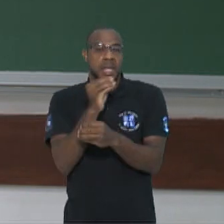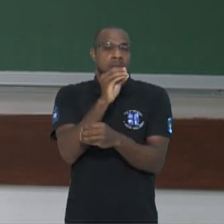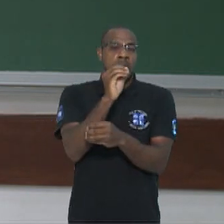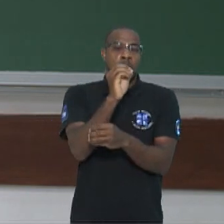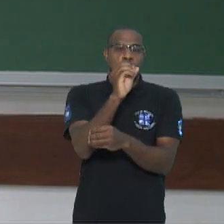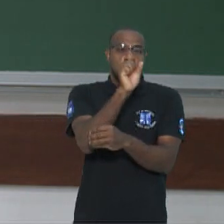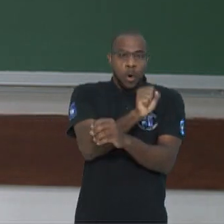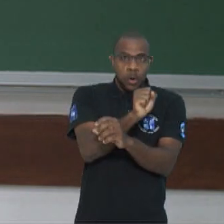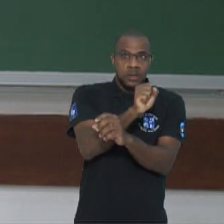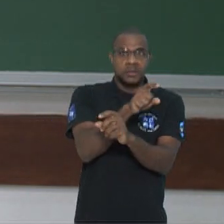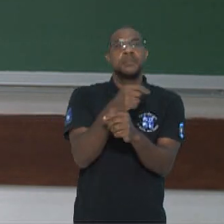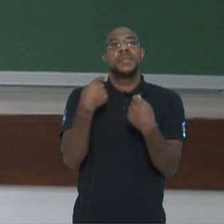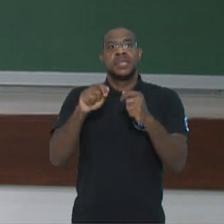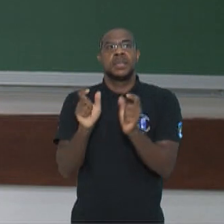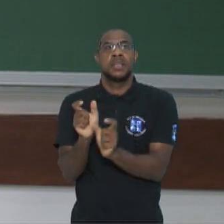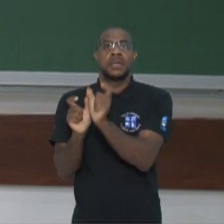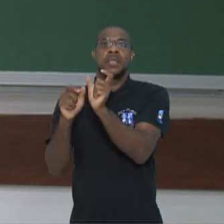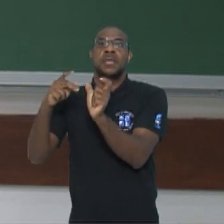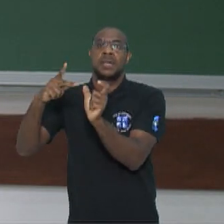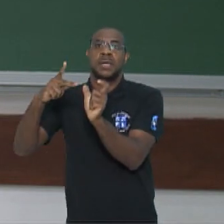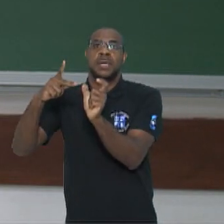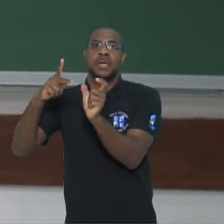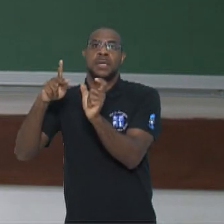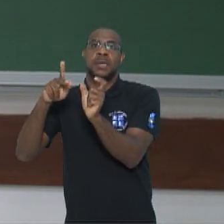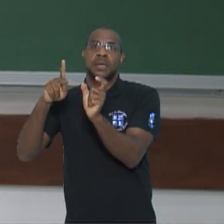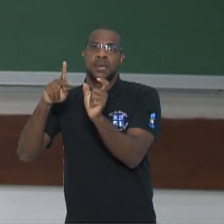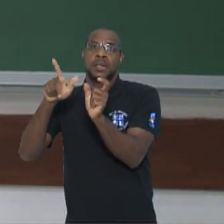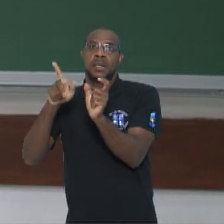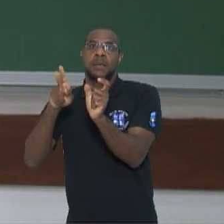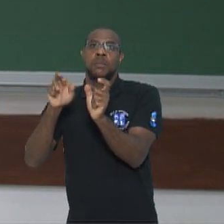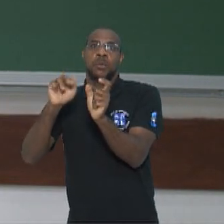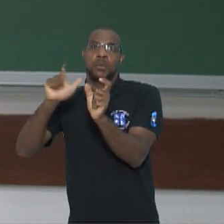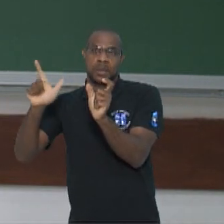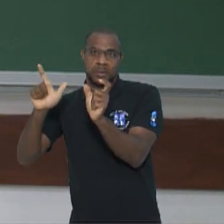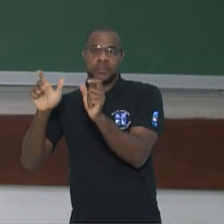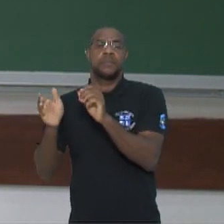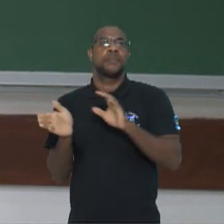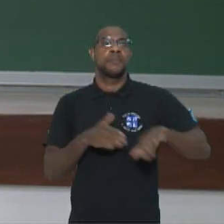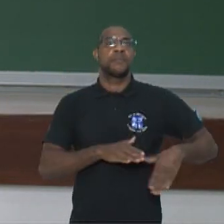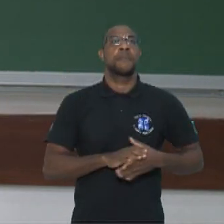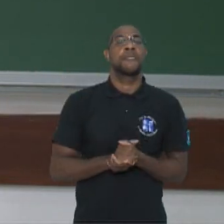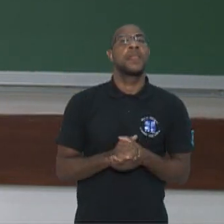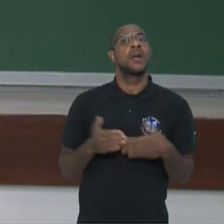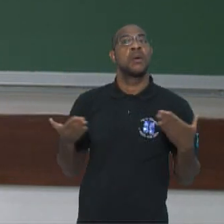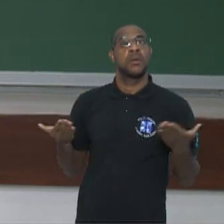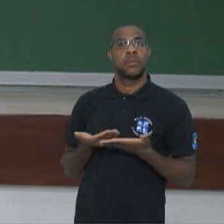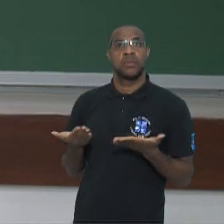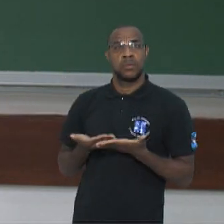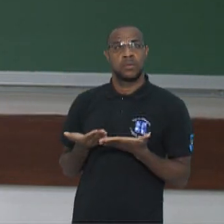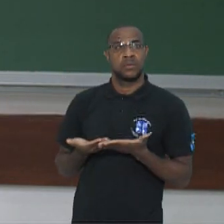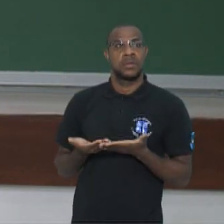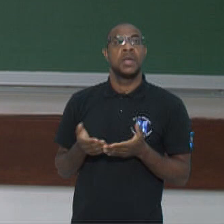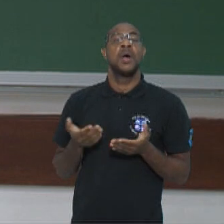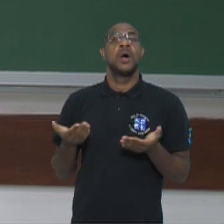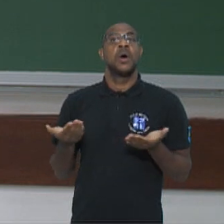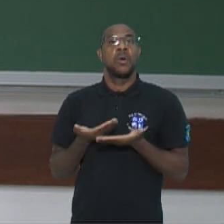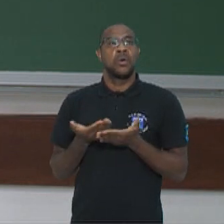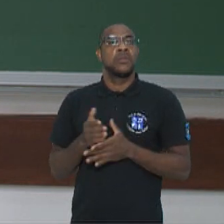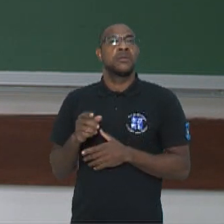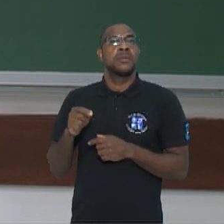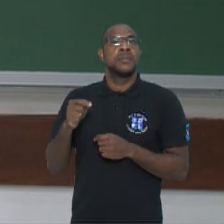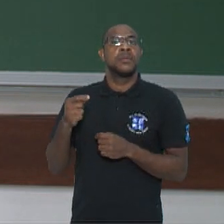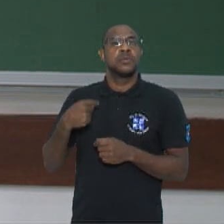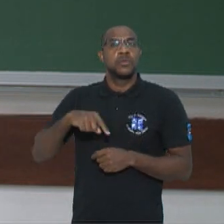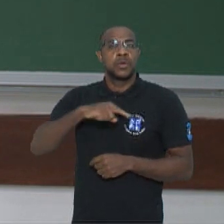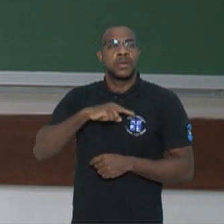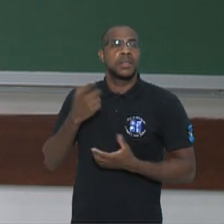nome, ok? Pessoal, então, por hoje era isso, né? Revimos